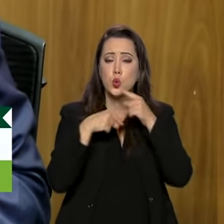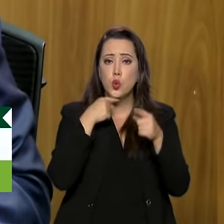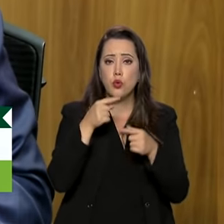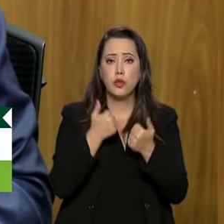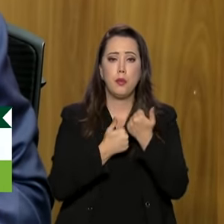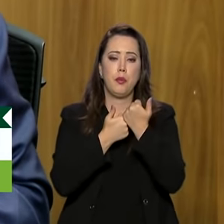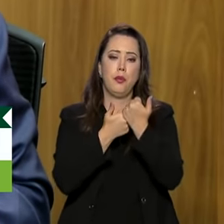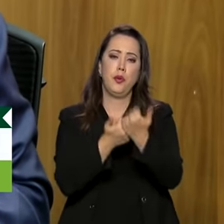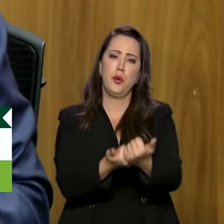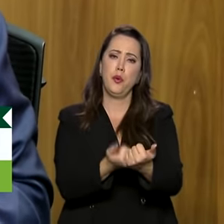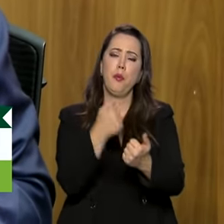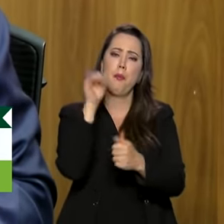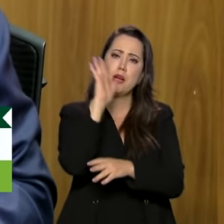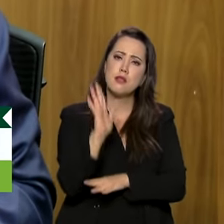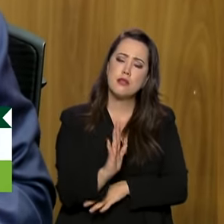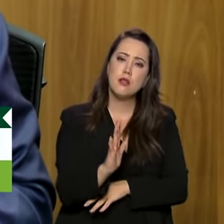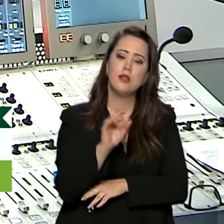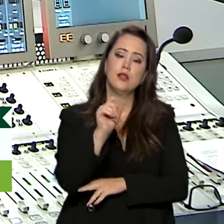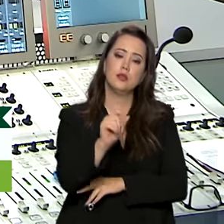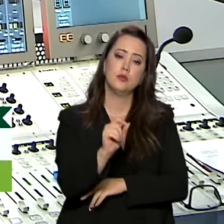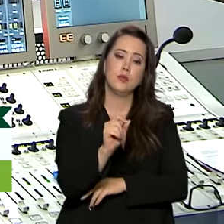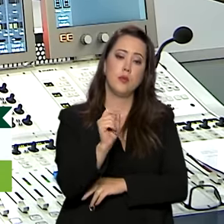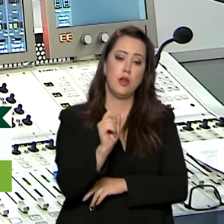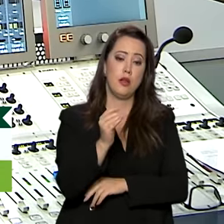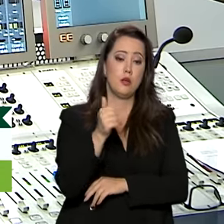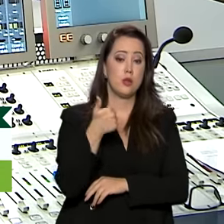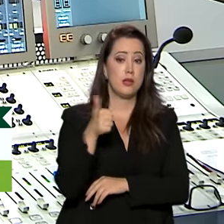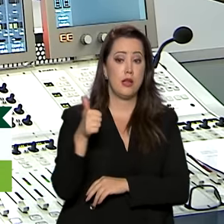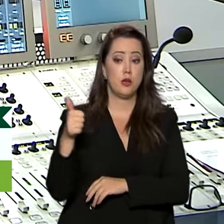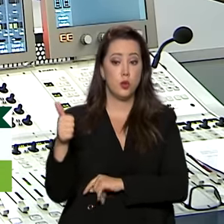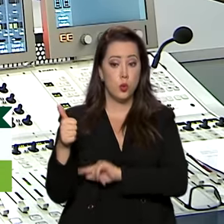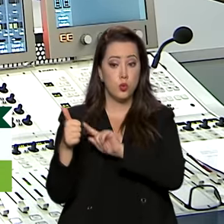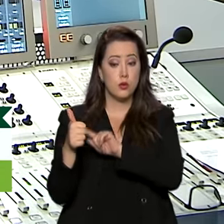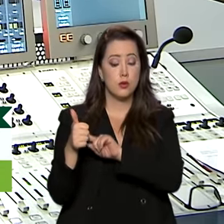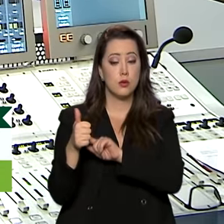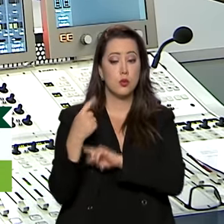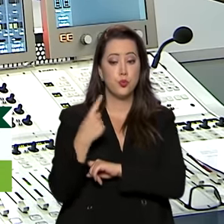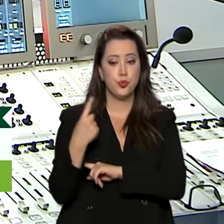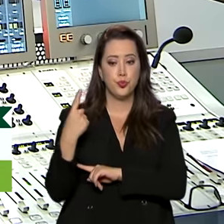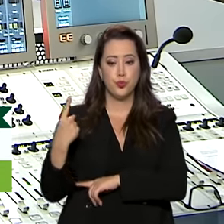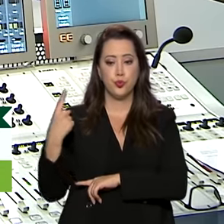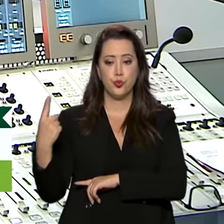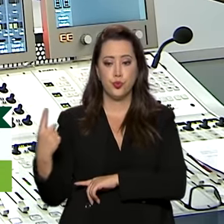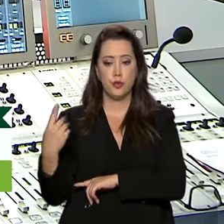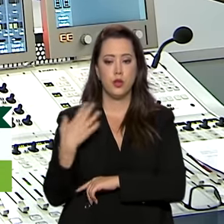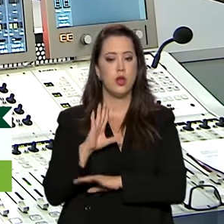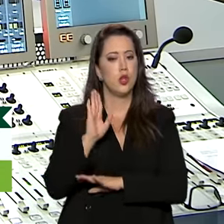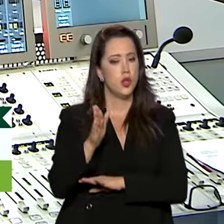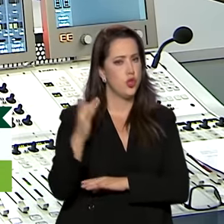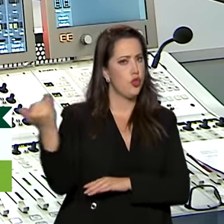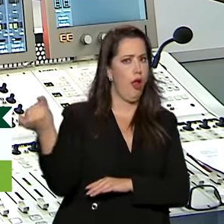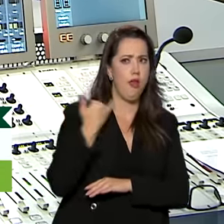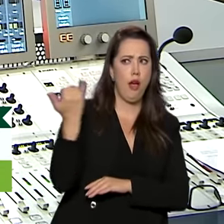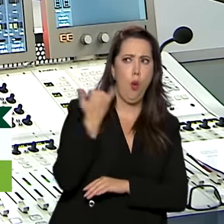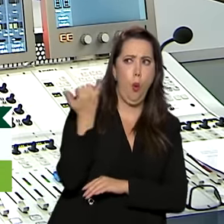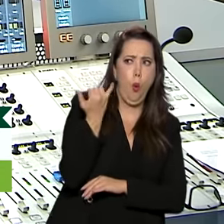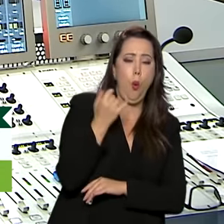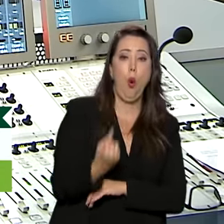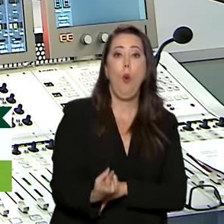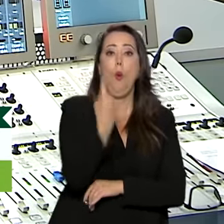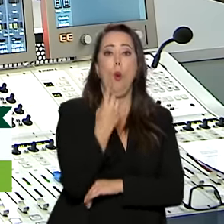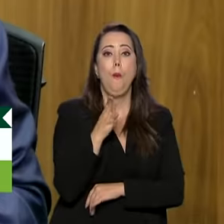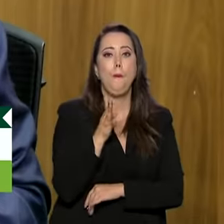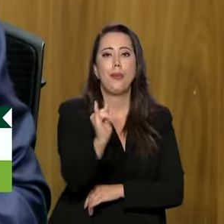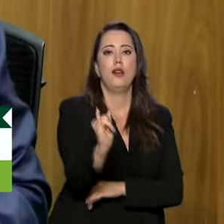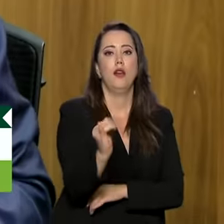do auxílio Brasil esse canal específico recebeu o redor de um bilhão de chamadas e